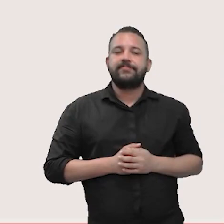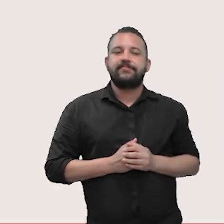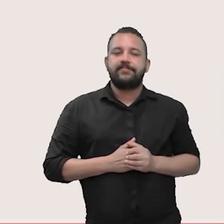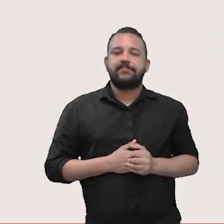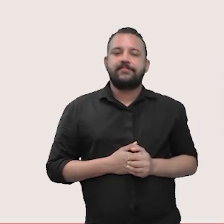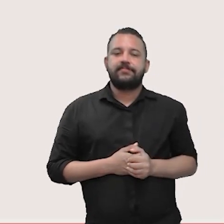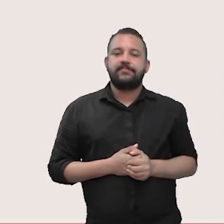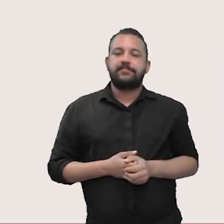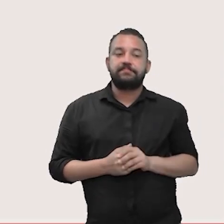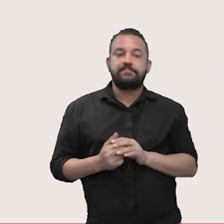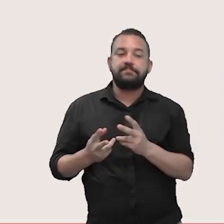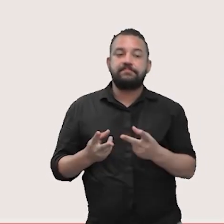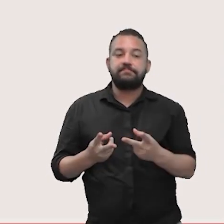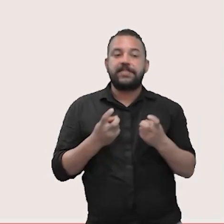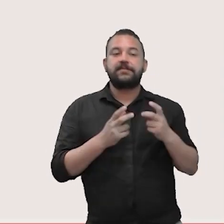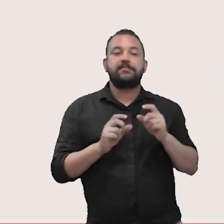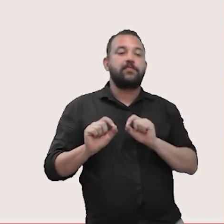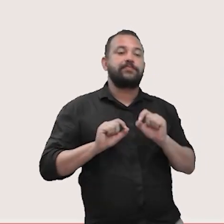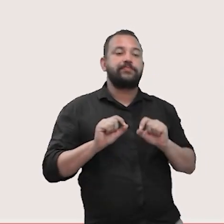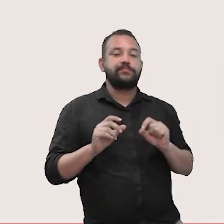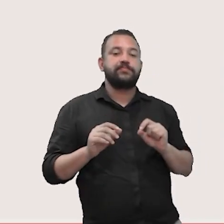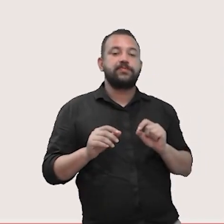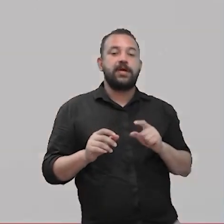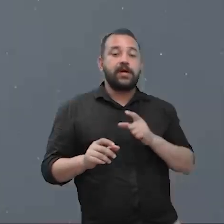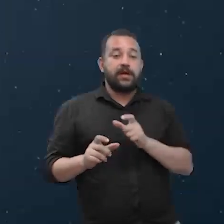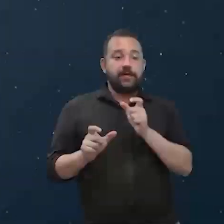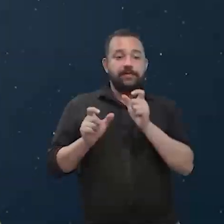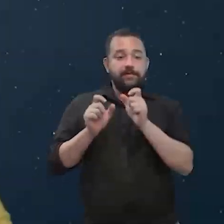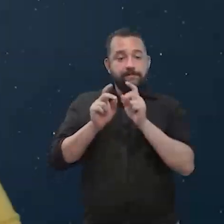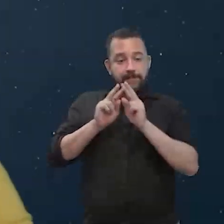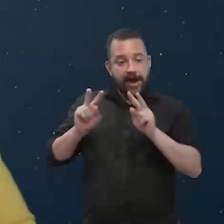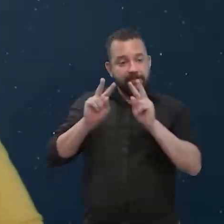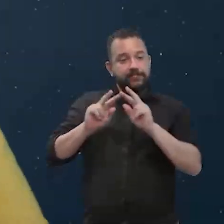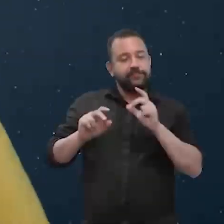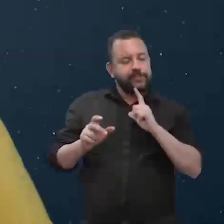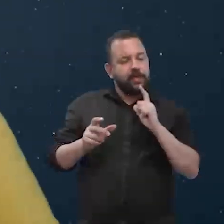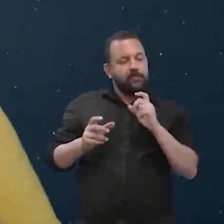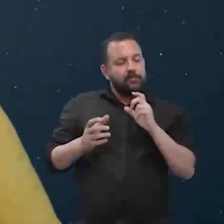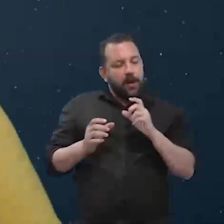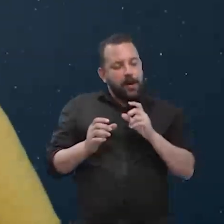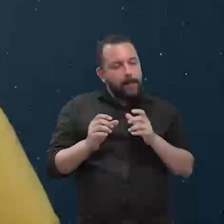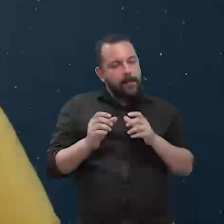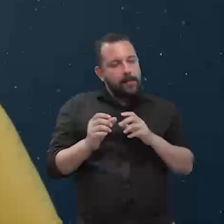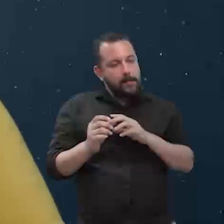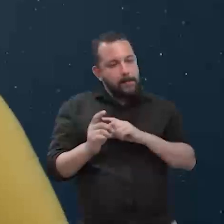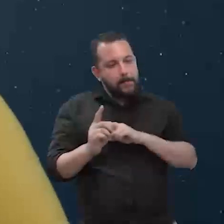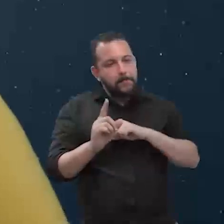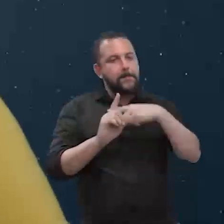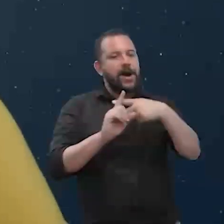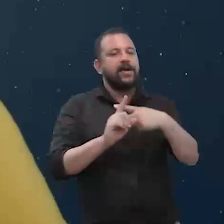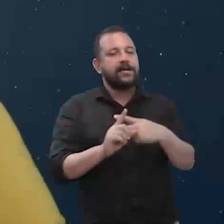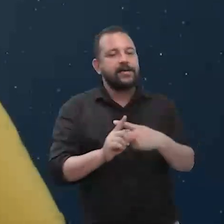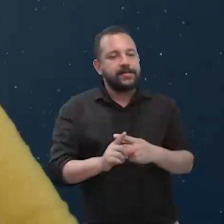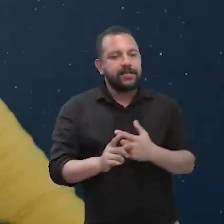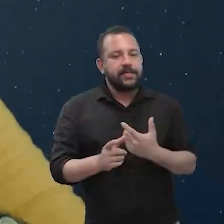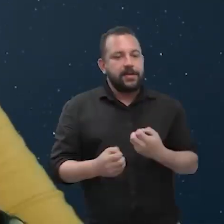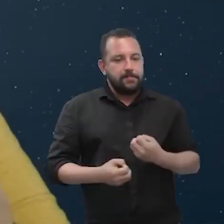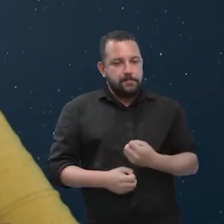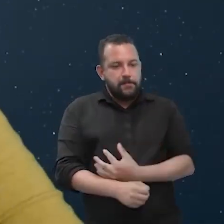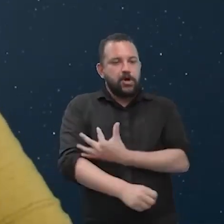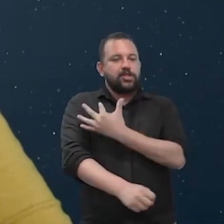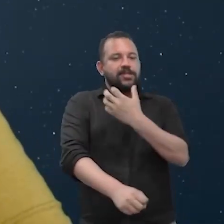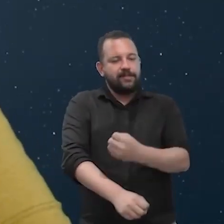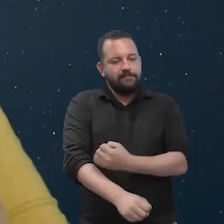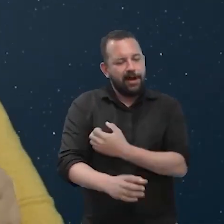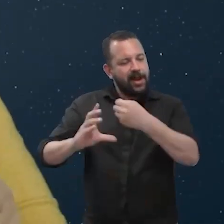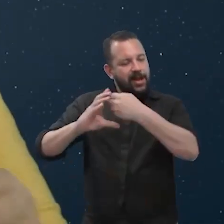Então perceba que nesses versos houve um predomínio da função expressiva ou emotiva. Então são